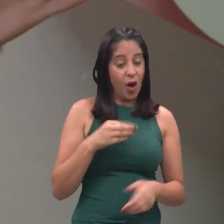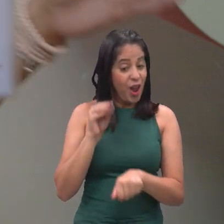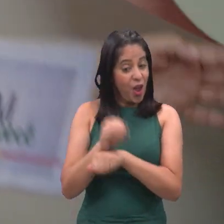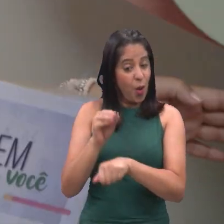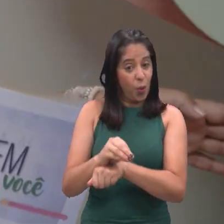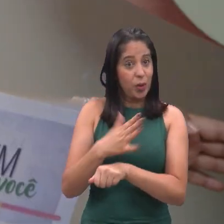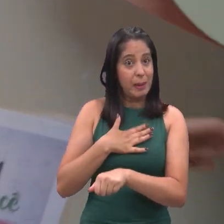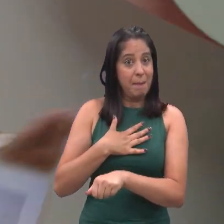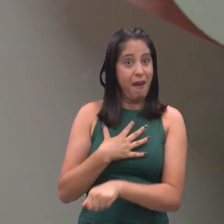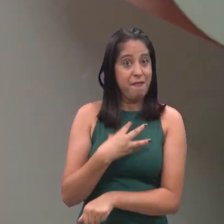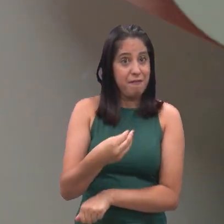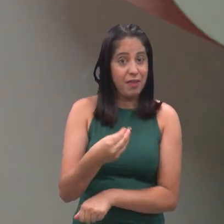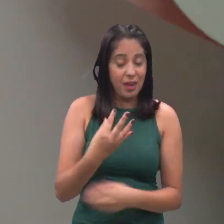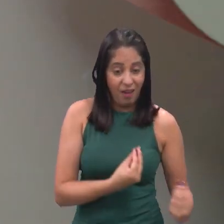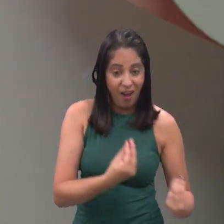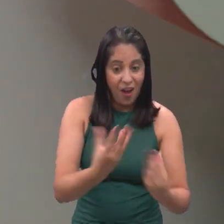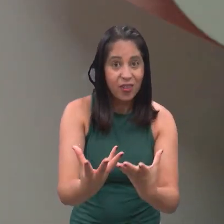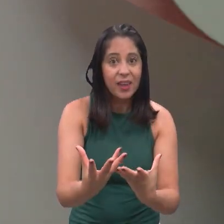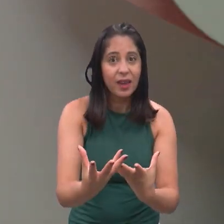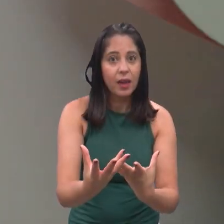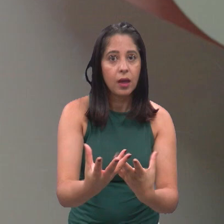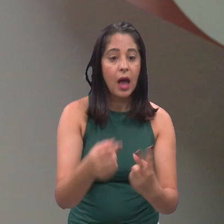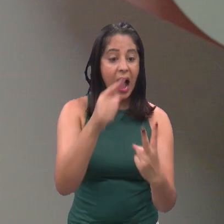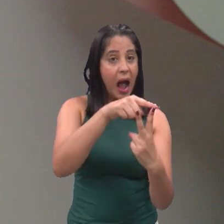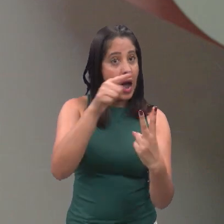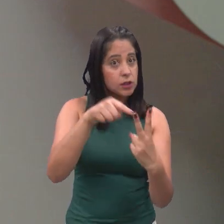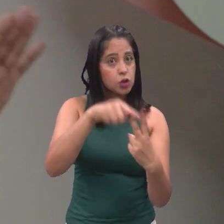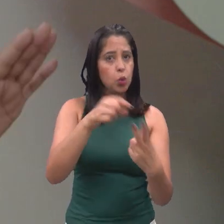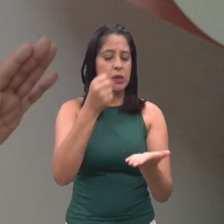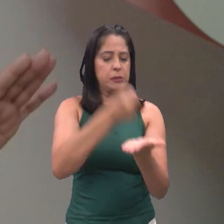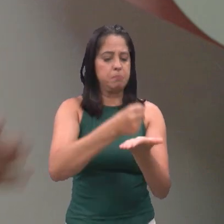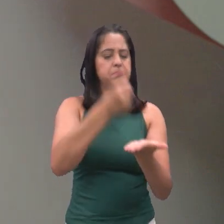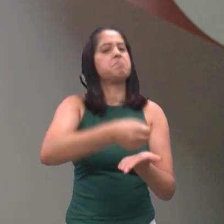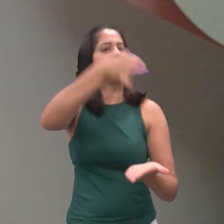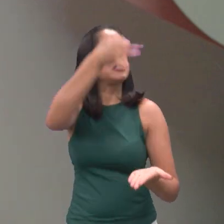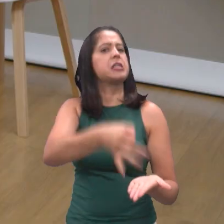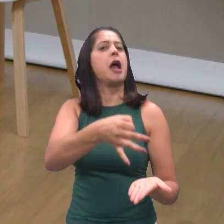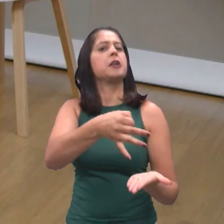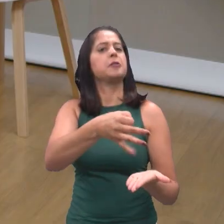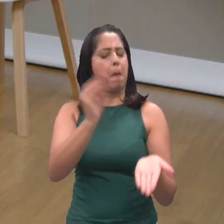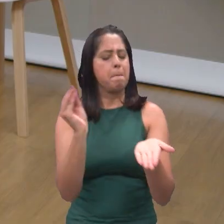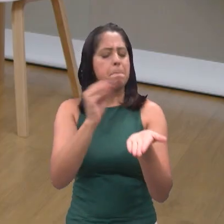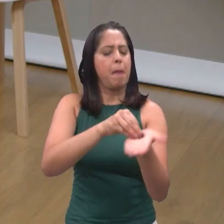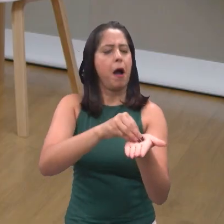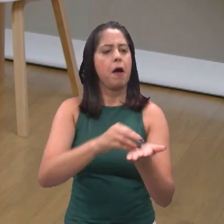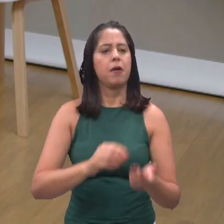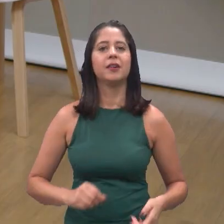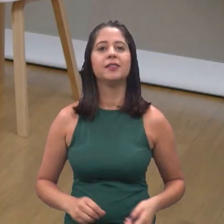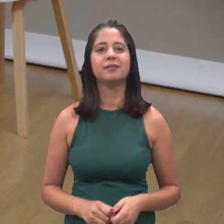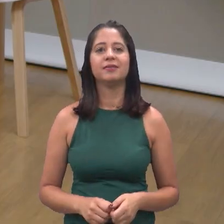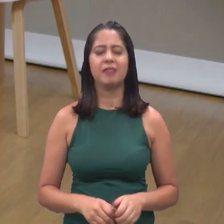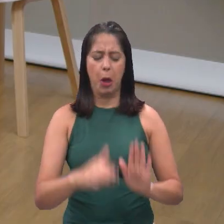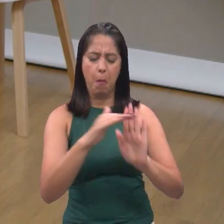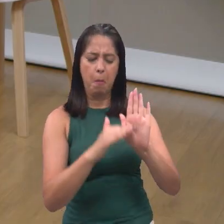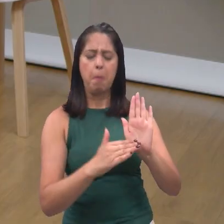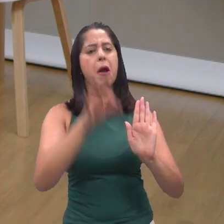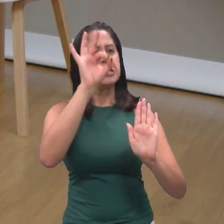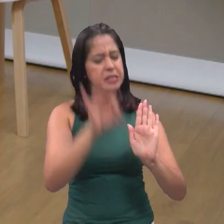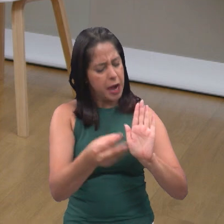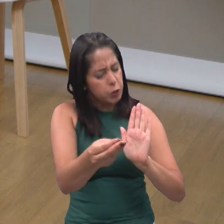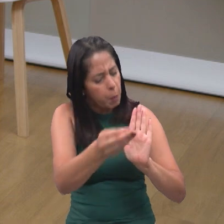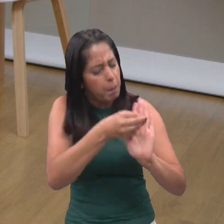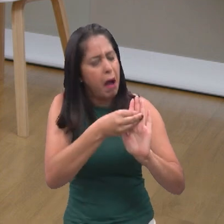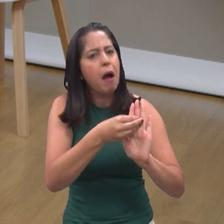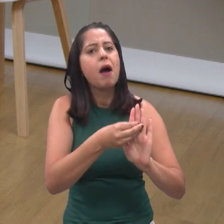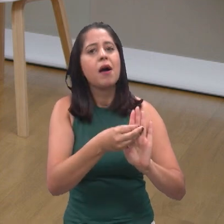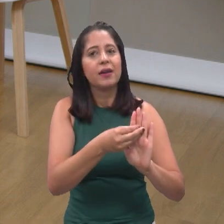período, devolvi para ela e assim, as 2 carteirinhas estão lá, sãs e salvas. E em dia também, porque é mais importante, né? Excelente.